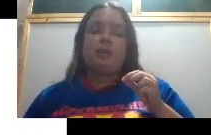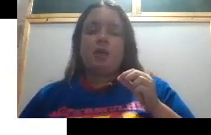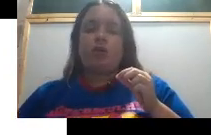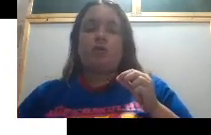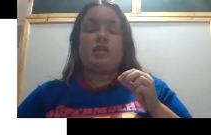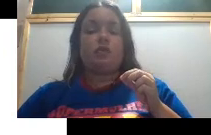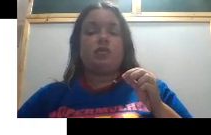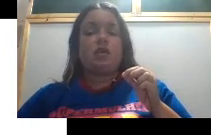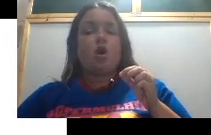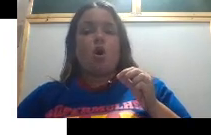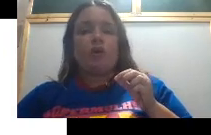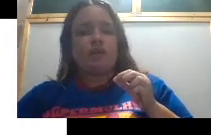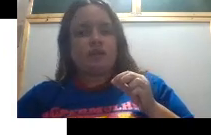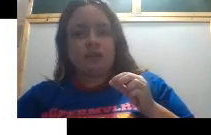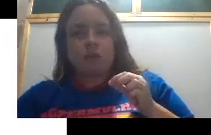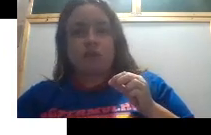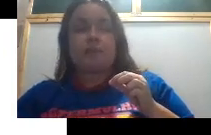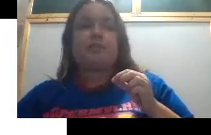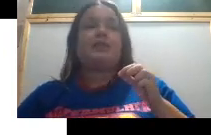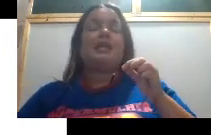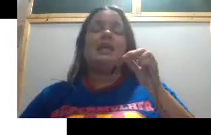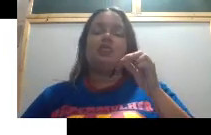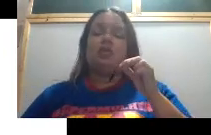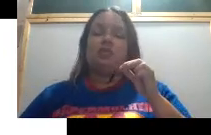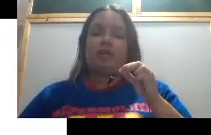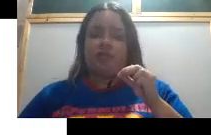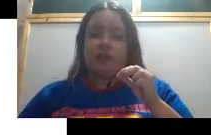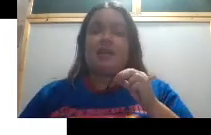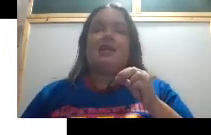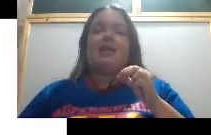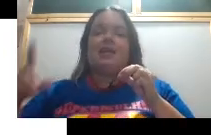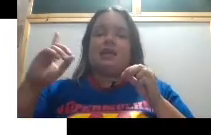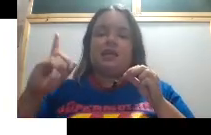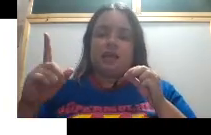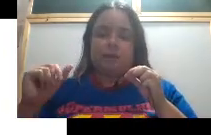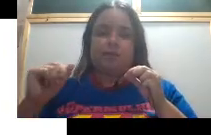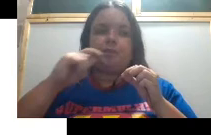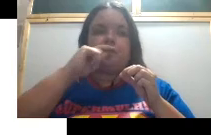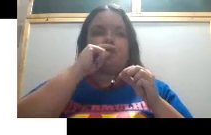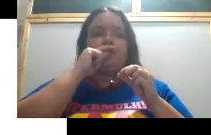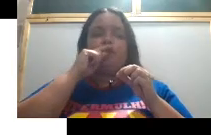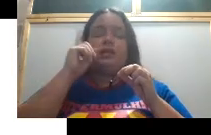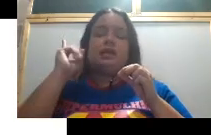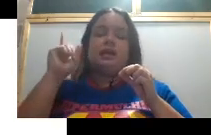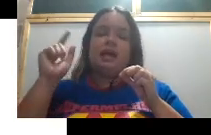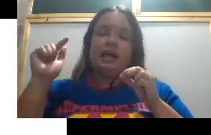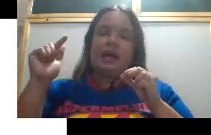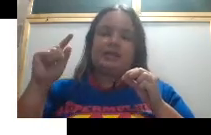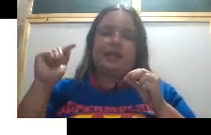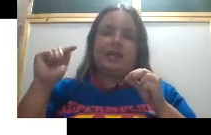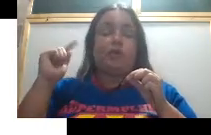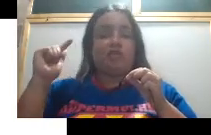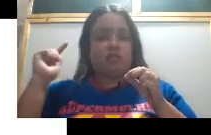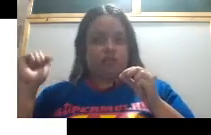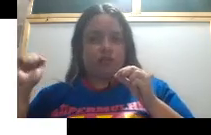de 1889 e a gente vai ver que e